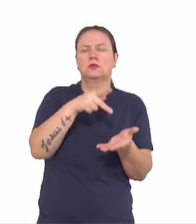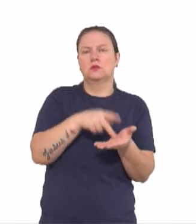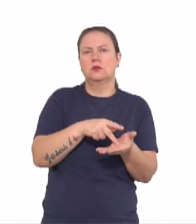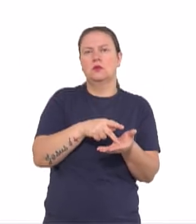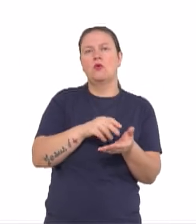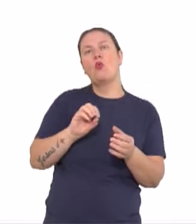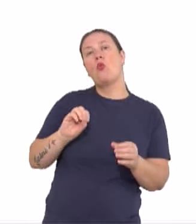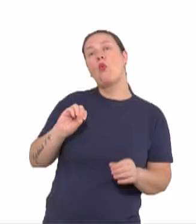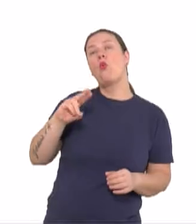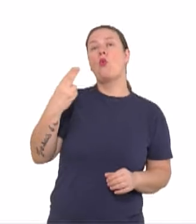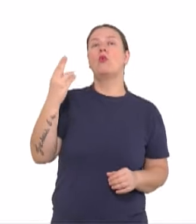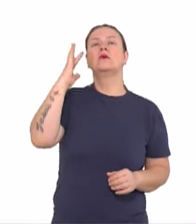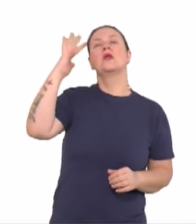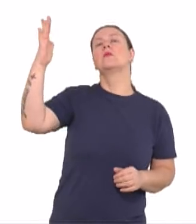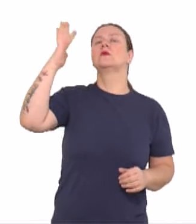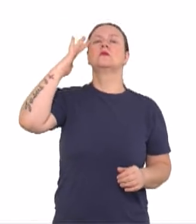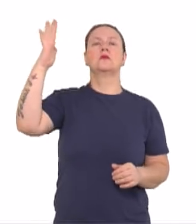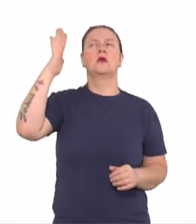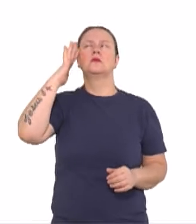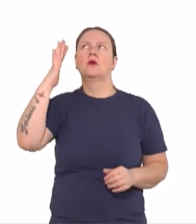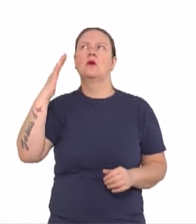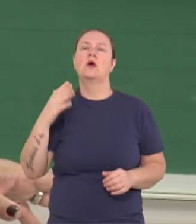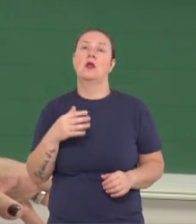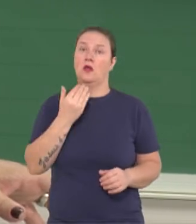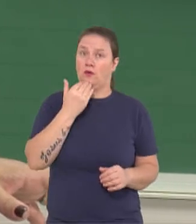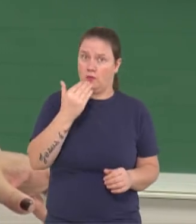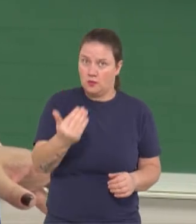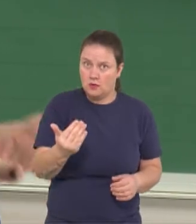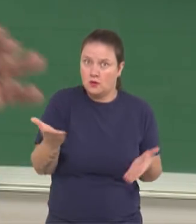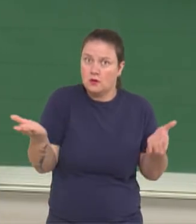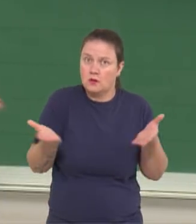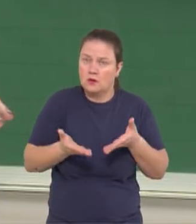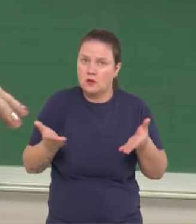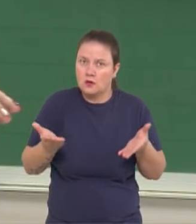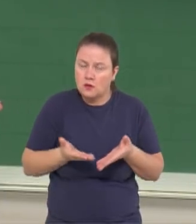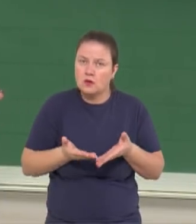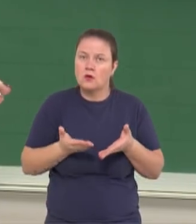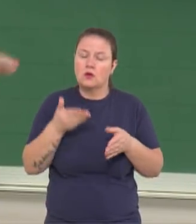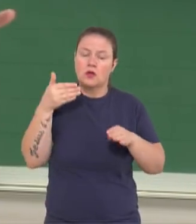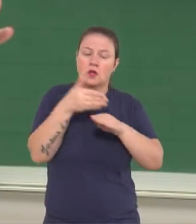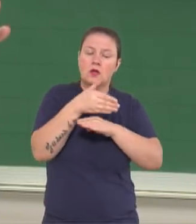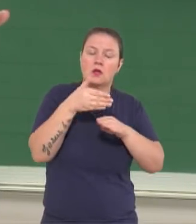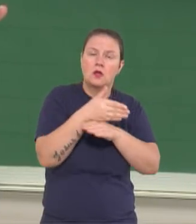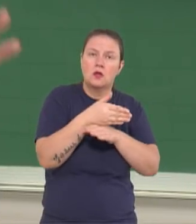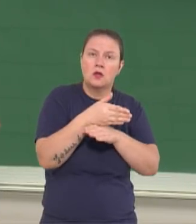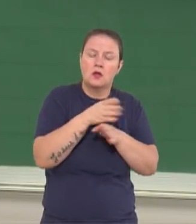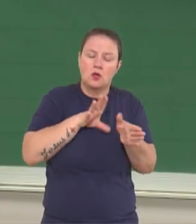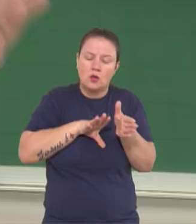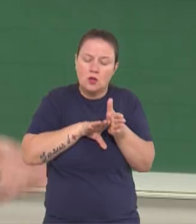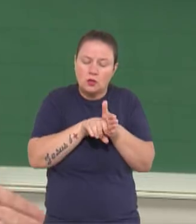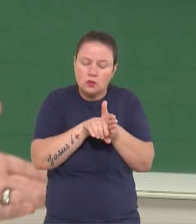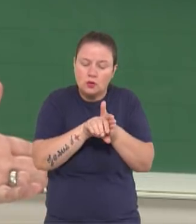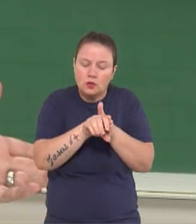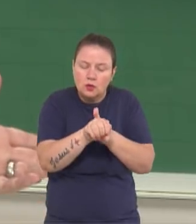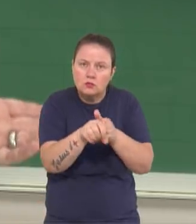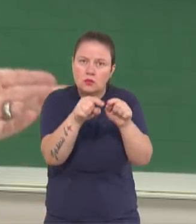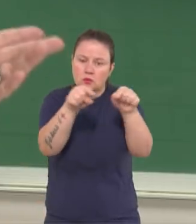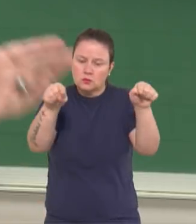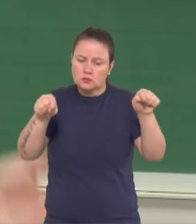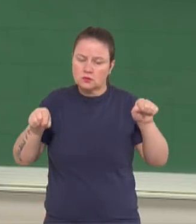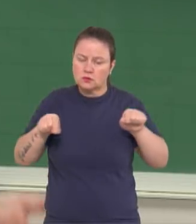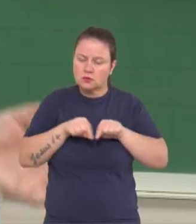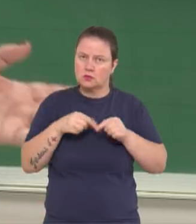acontecimento fictício, né? Então, eu vou pedir para vocês que tenham aí acesso ao Google Classroom, se quiserem reler o texto, vocês